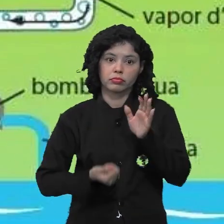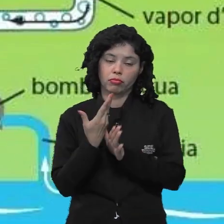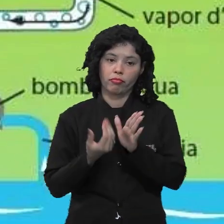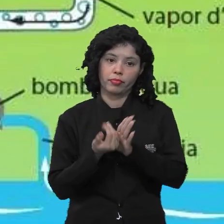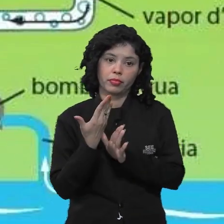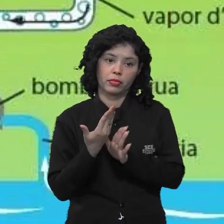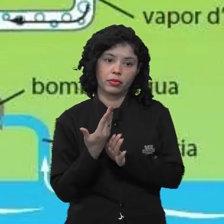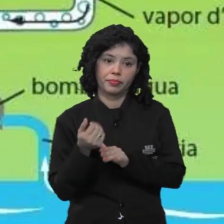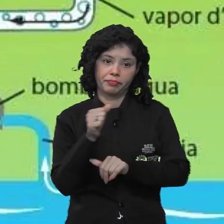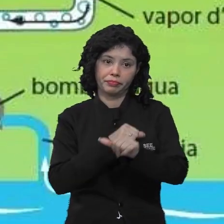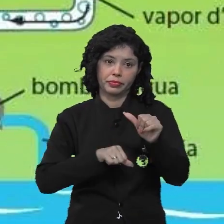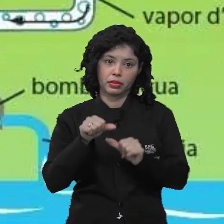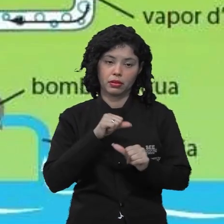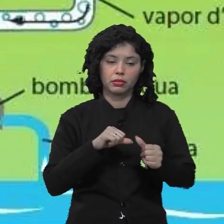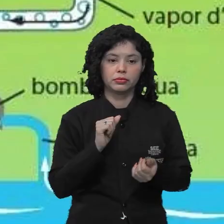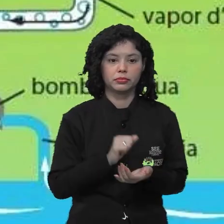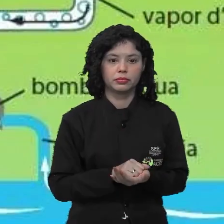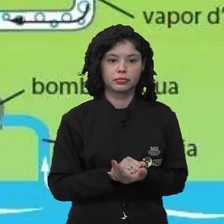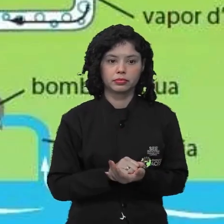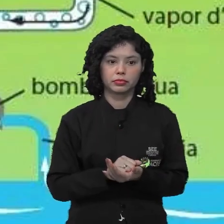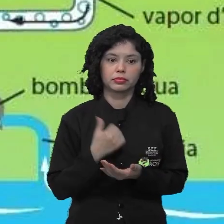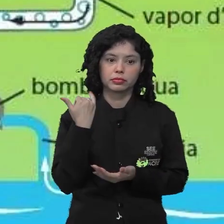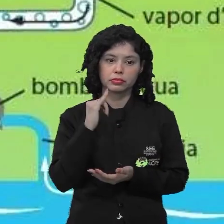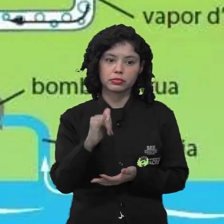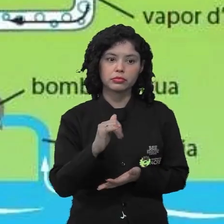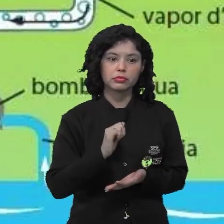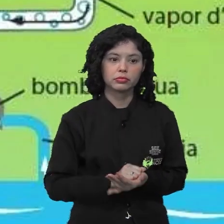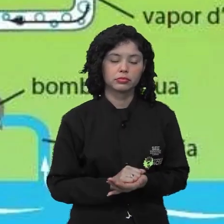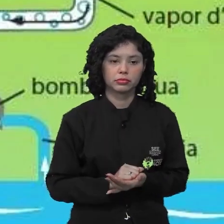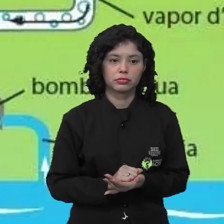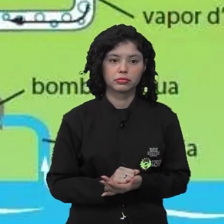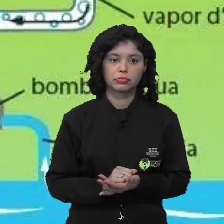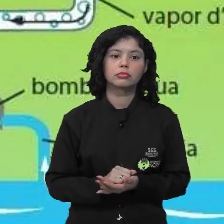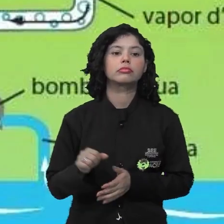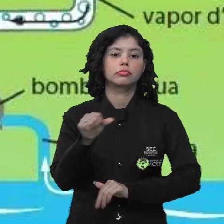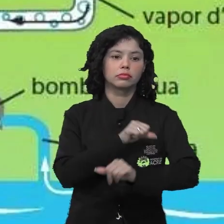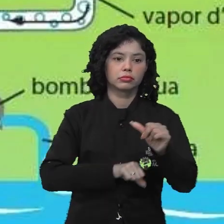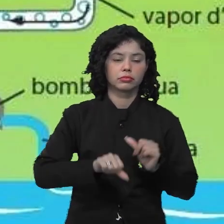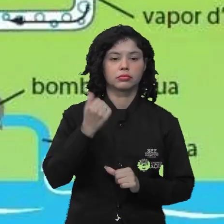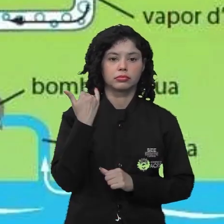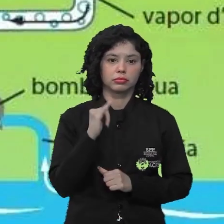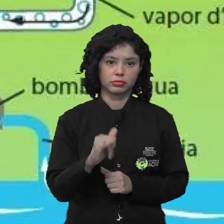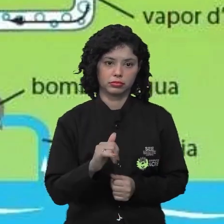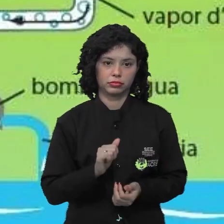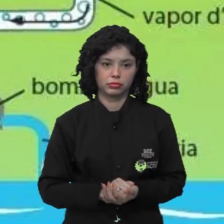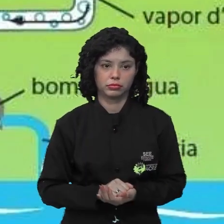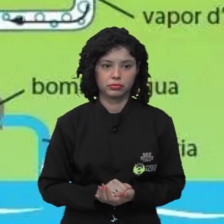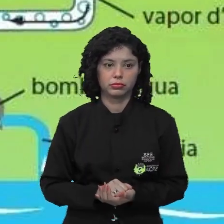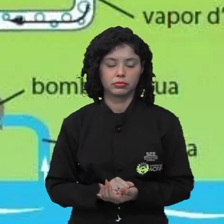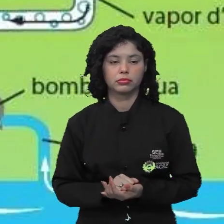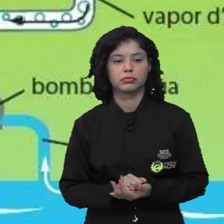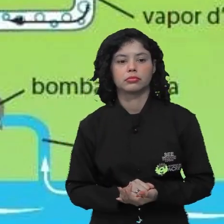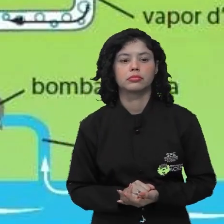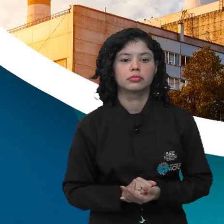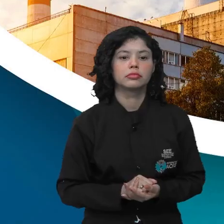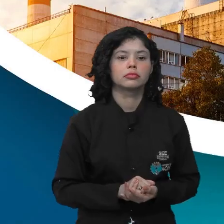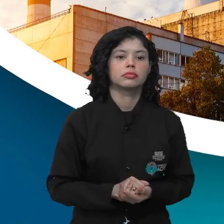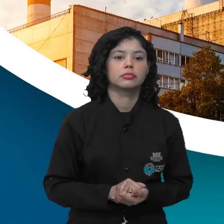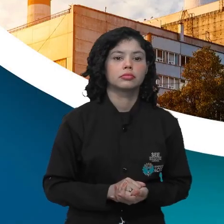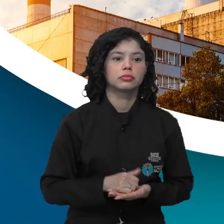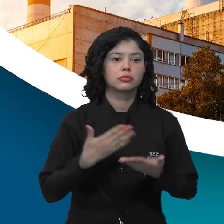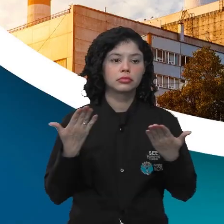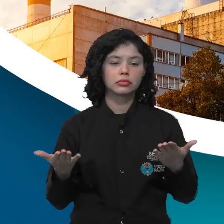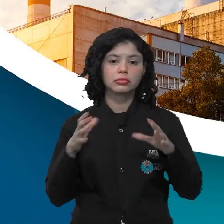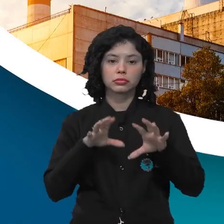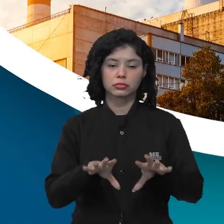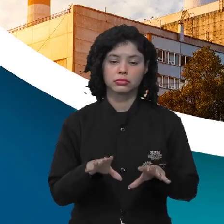e vai ser transformado em energia. Então, energia mecânica transformado em energia elétrica. Então, assim